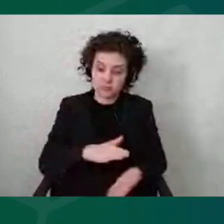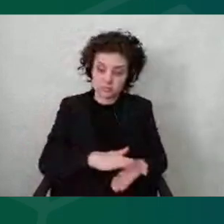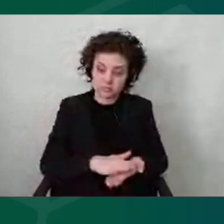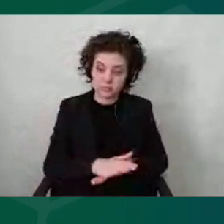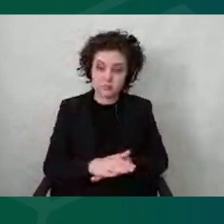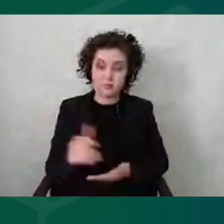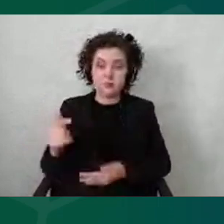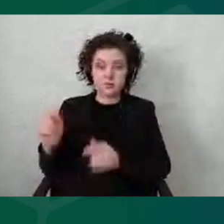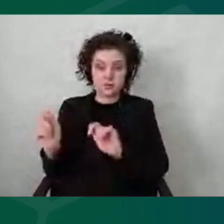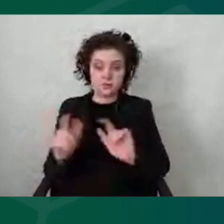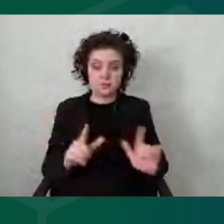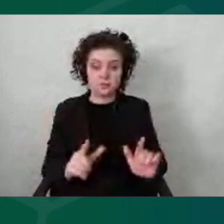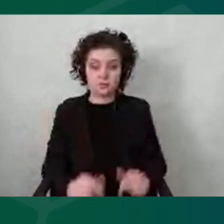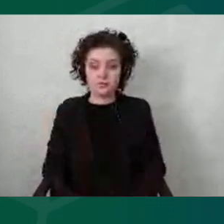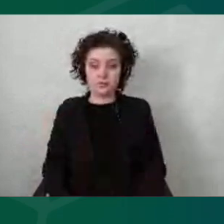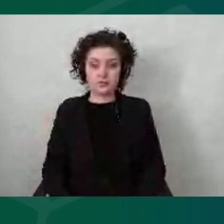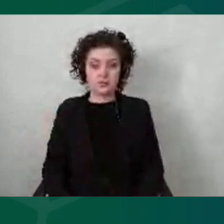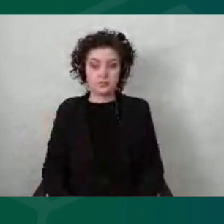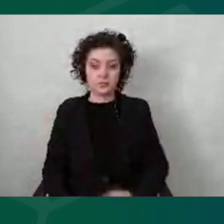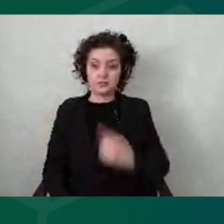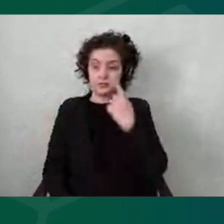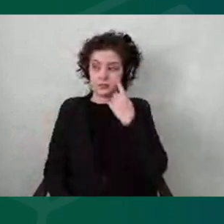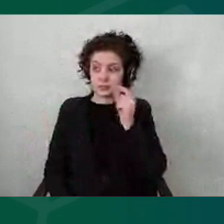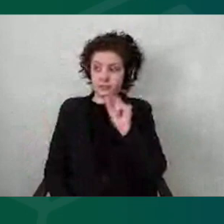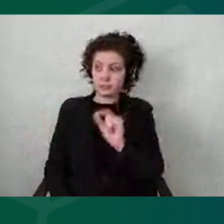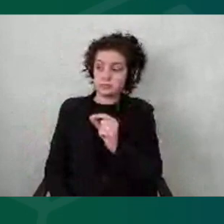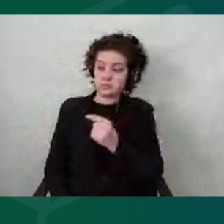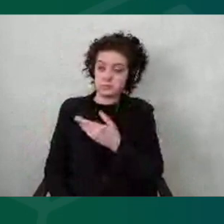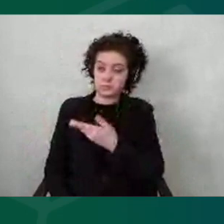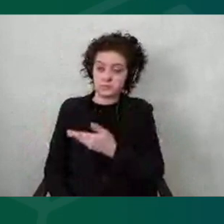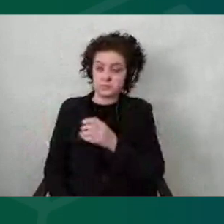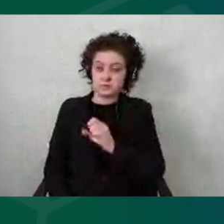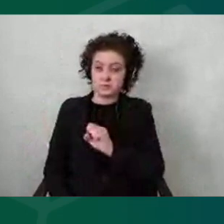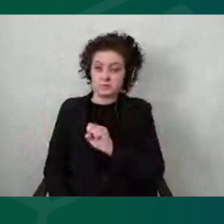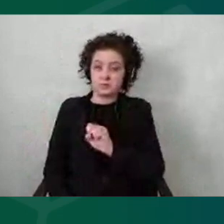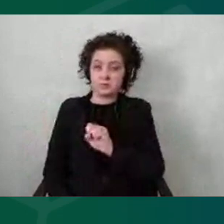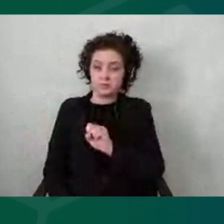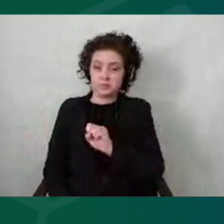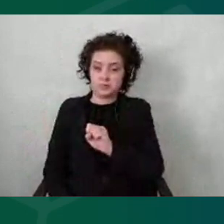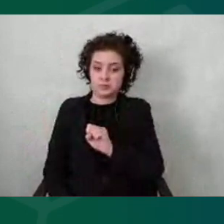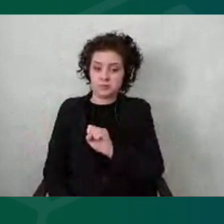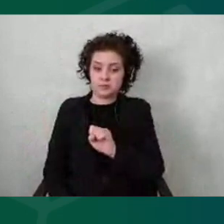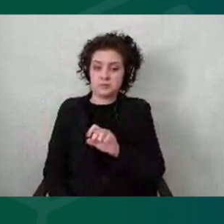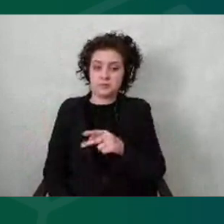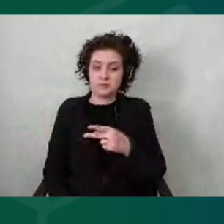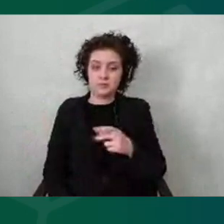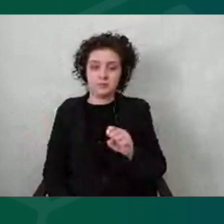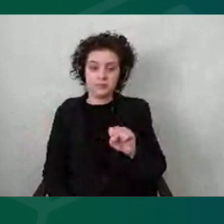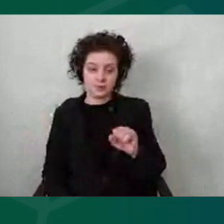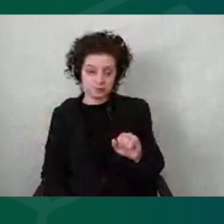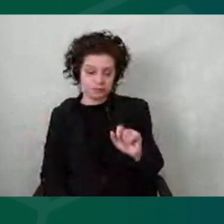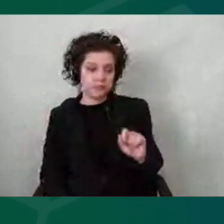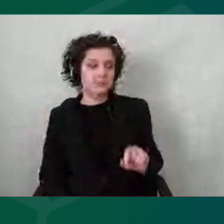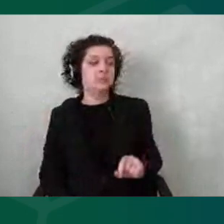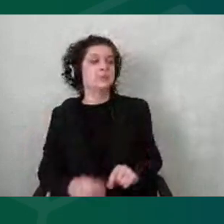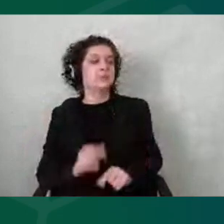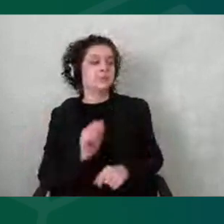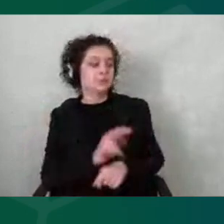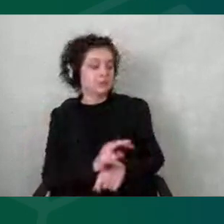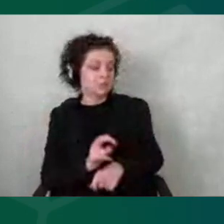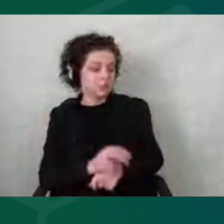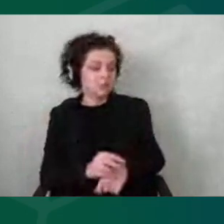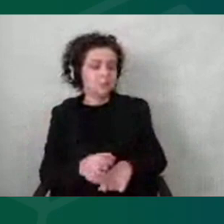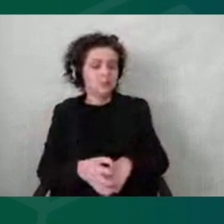favor, nós vamos ver que na sepse também nós temos uma infecção, seja bacteriana, viral, fúngica,